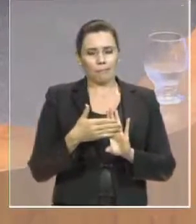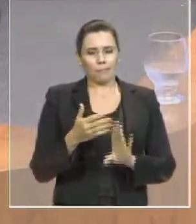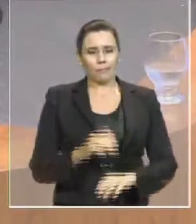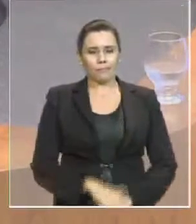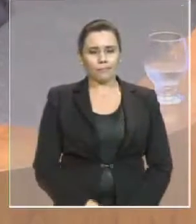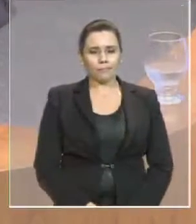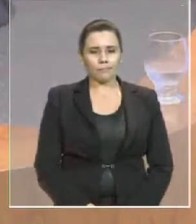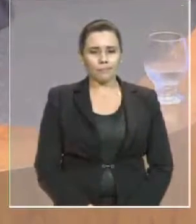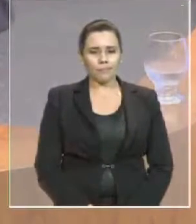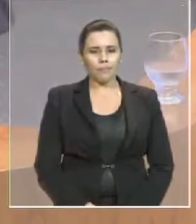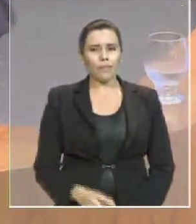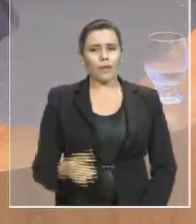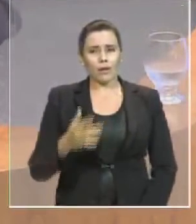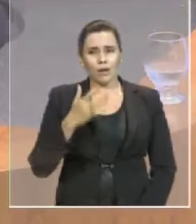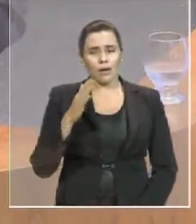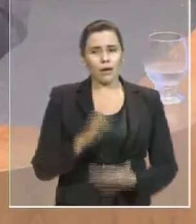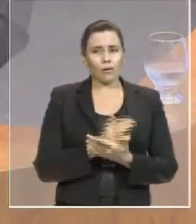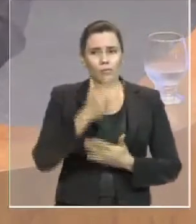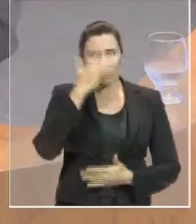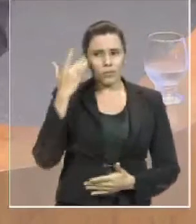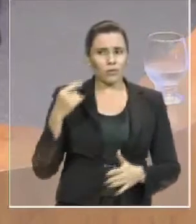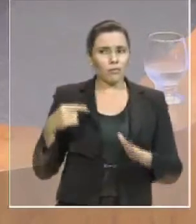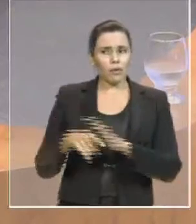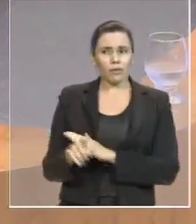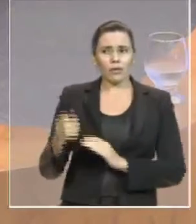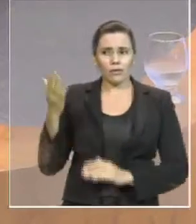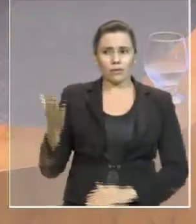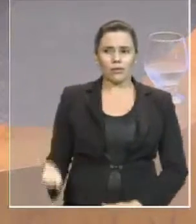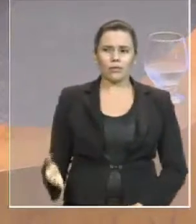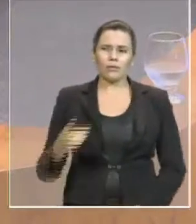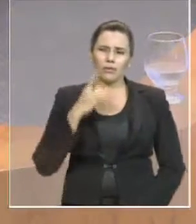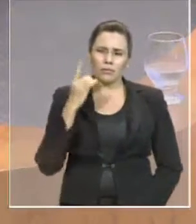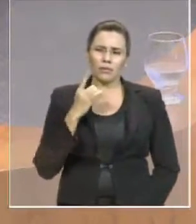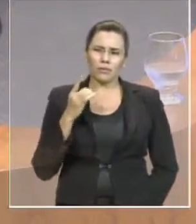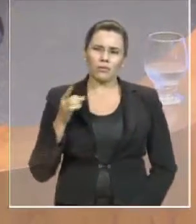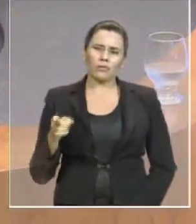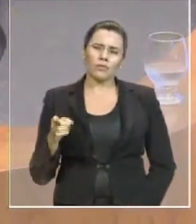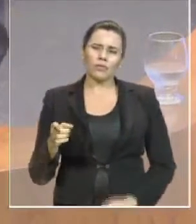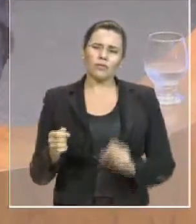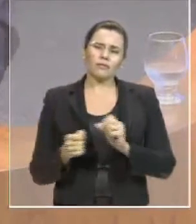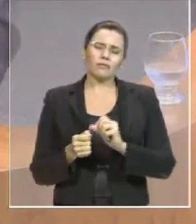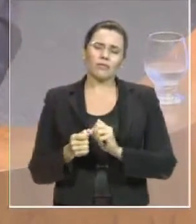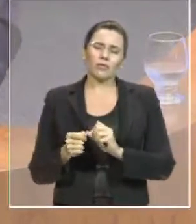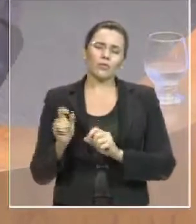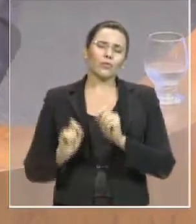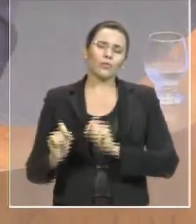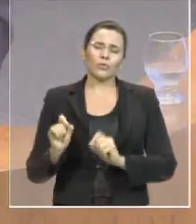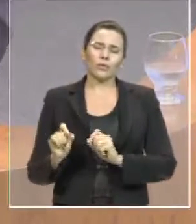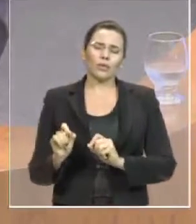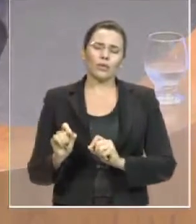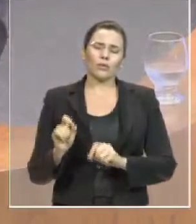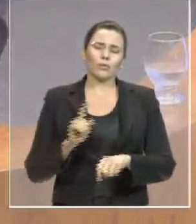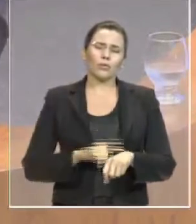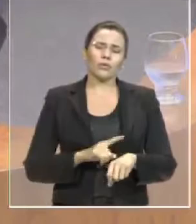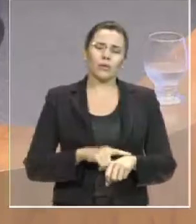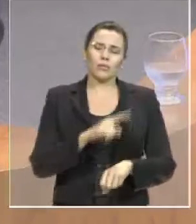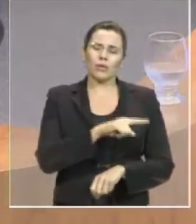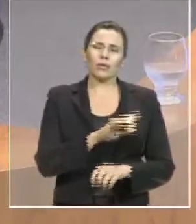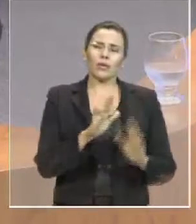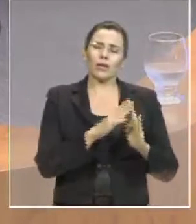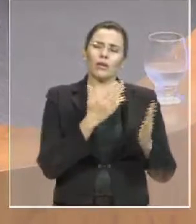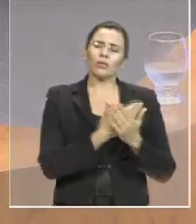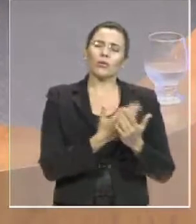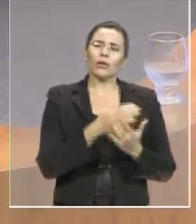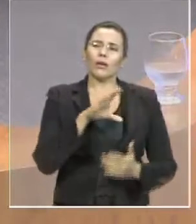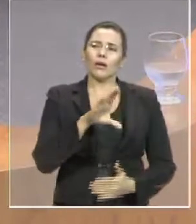deputado, o que foi que você fez com relação ao CAIC? O que foi que você fez com relação às escolas